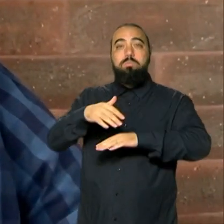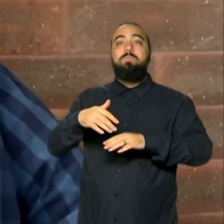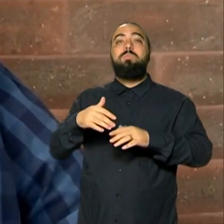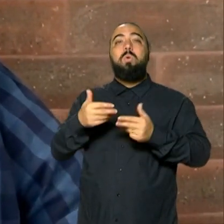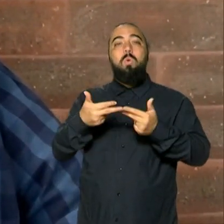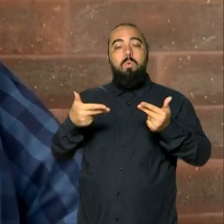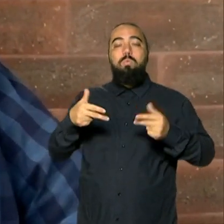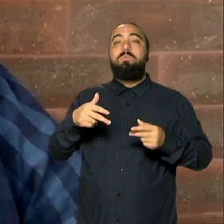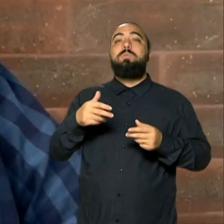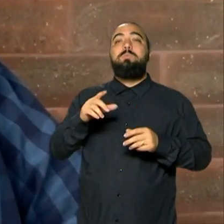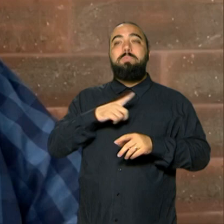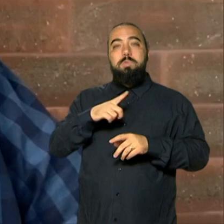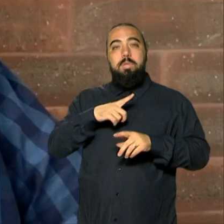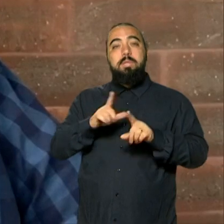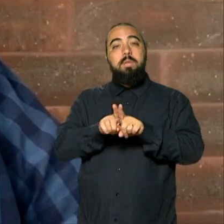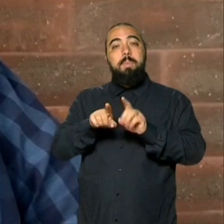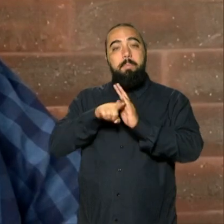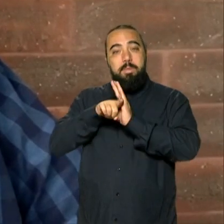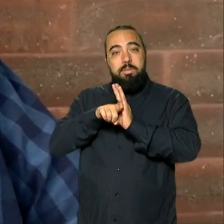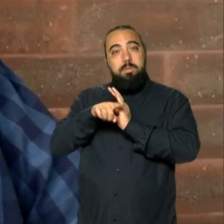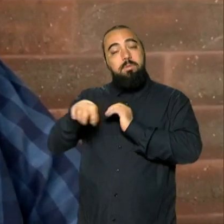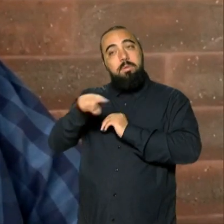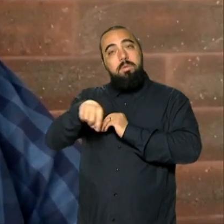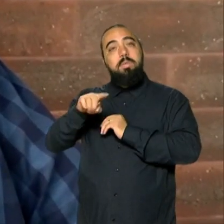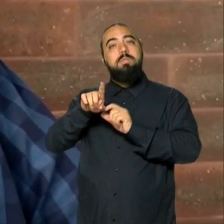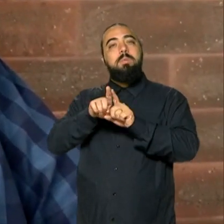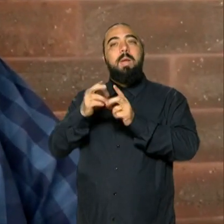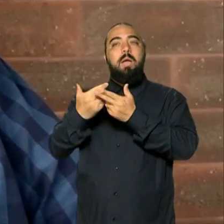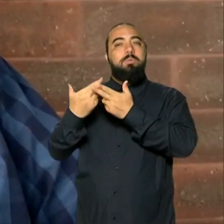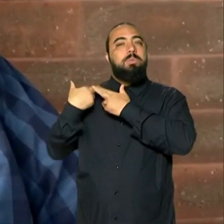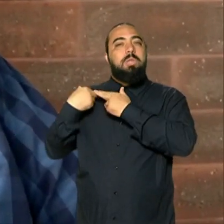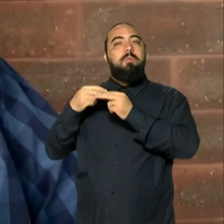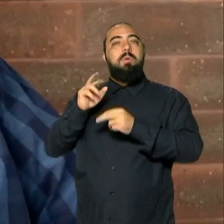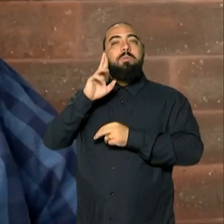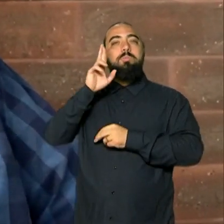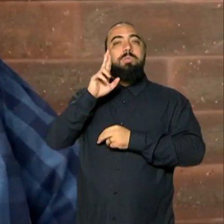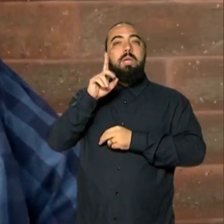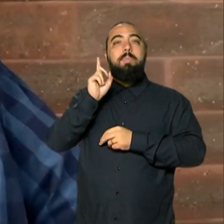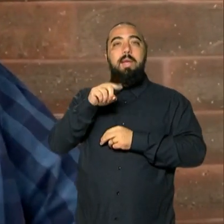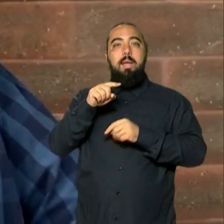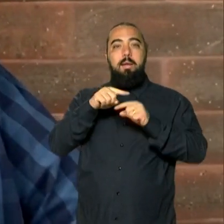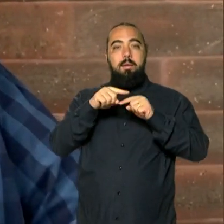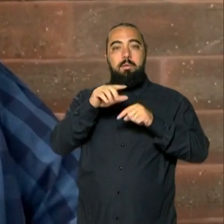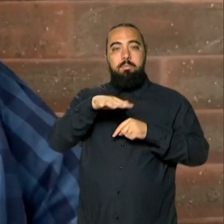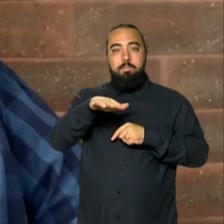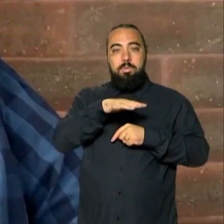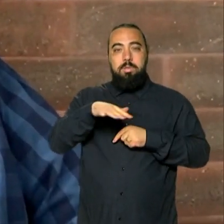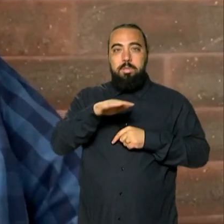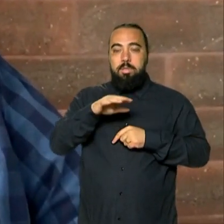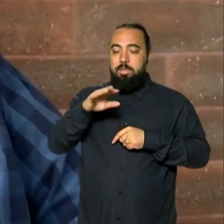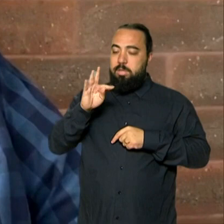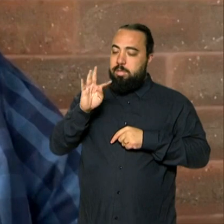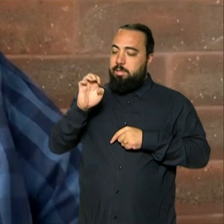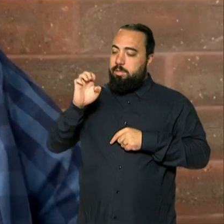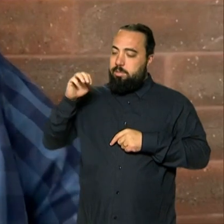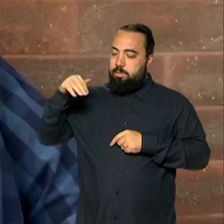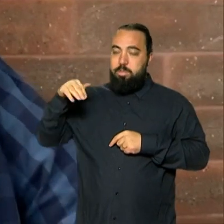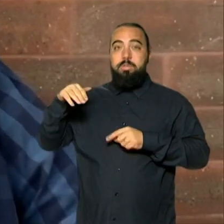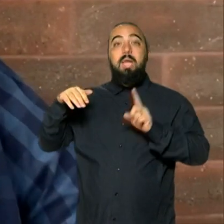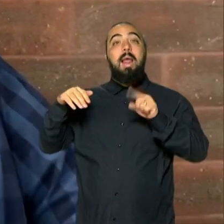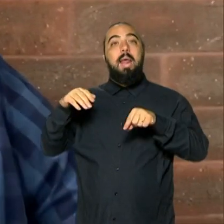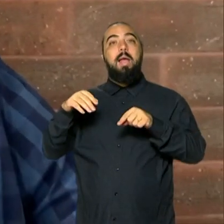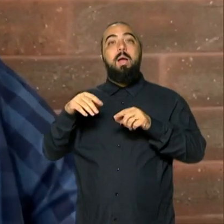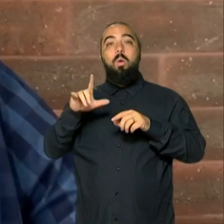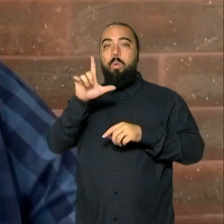Além disso, os pesquisadores sempre ficavam também responsáveis por limpar a ala Rocha Martins, que era a ala de laboratórios, que é um corredor